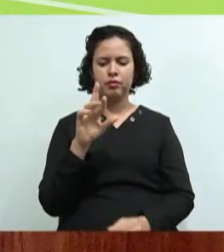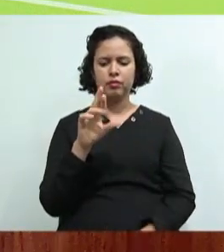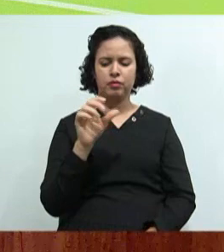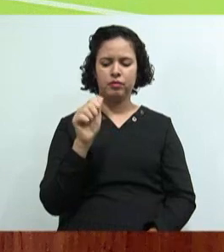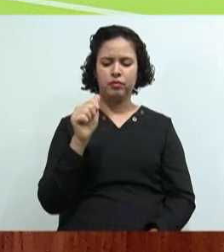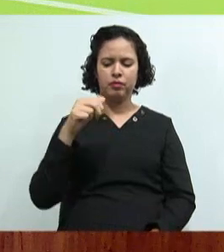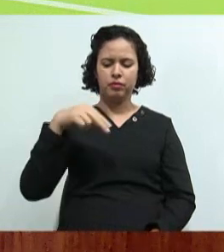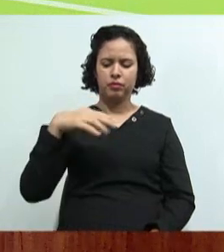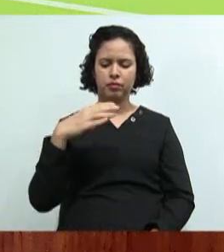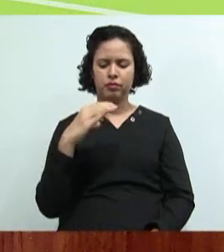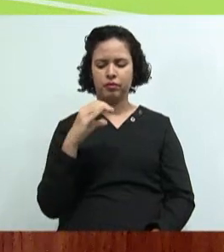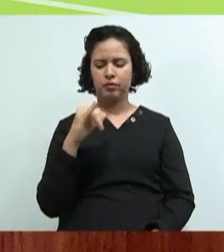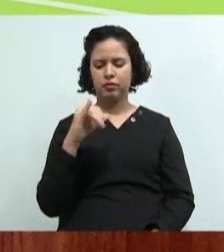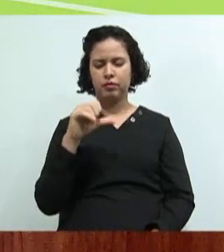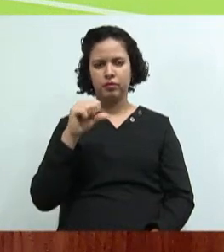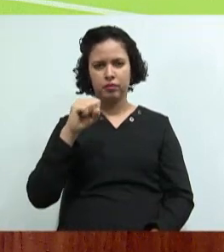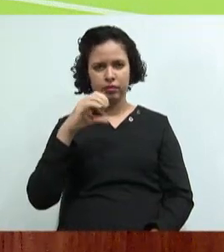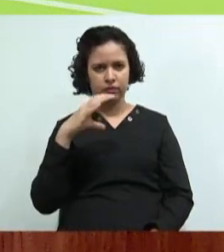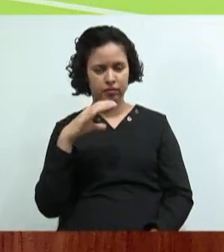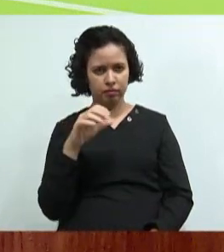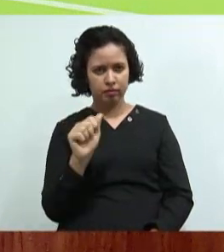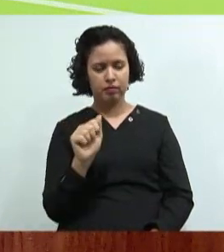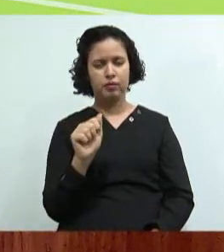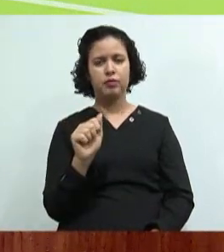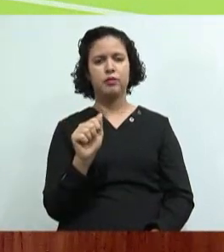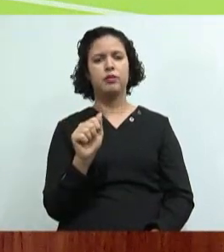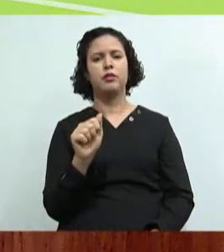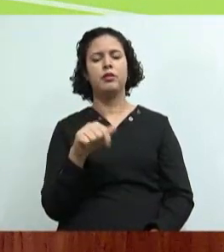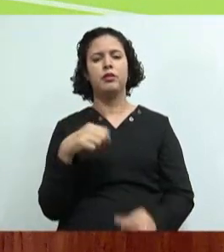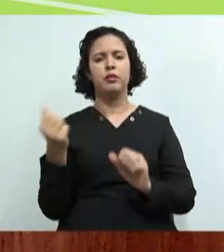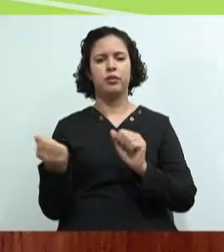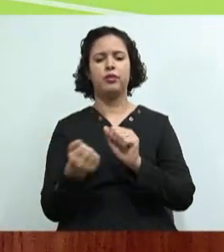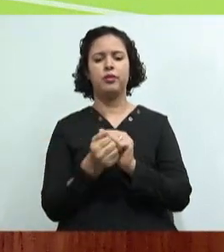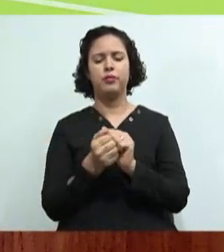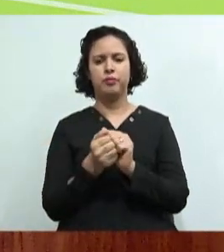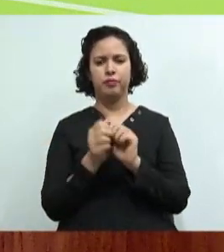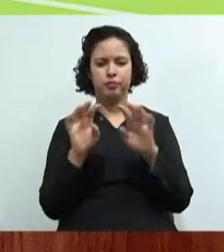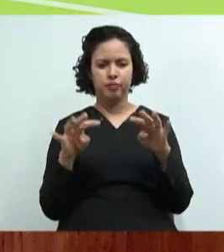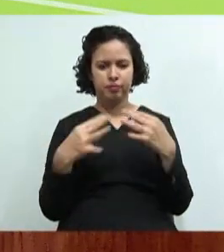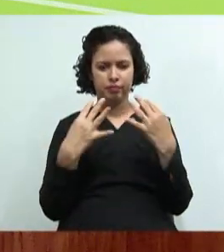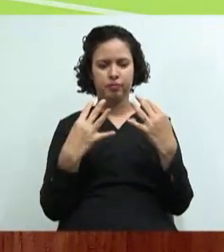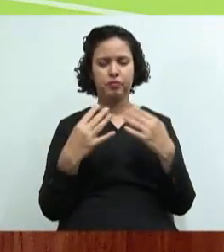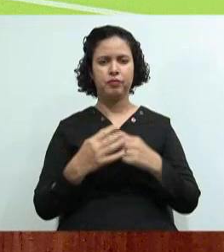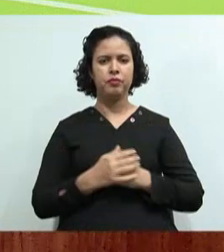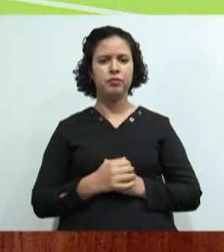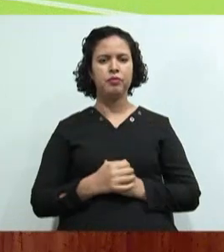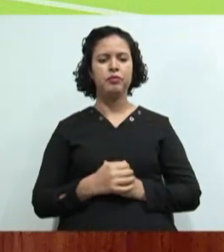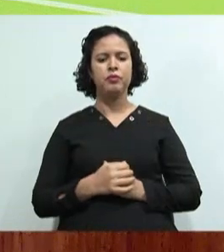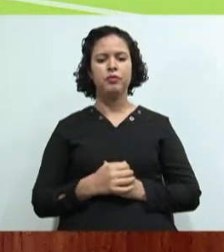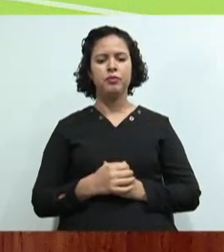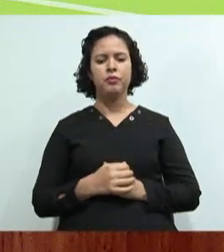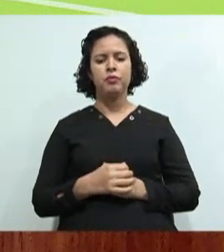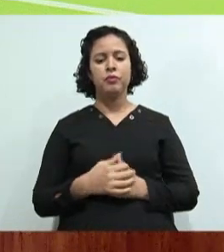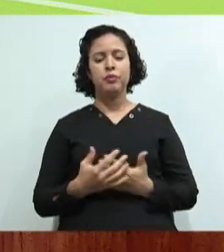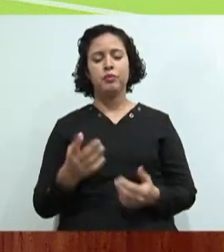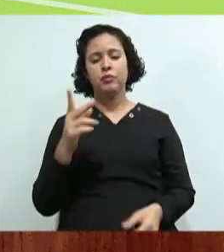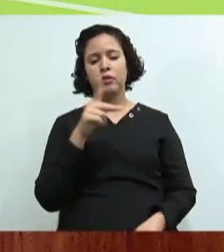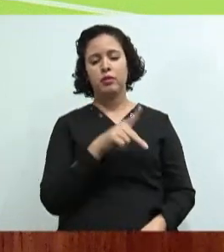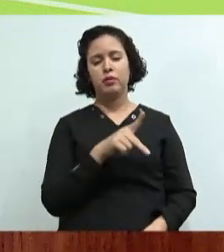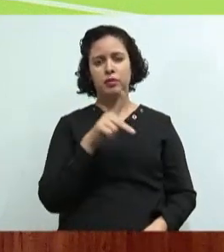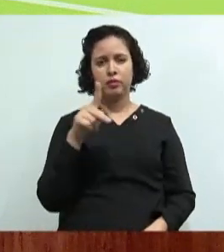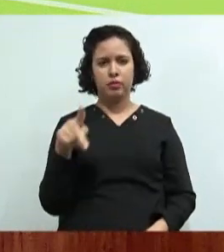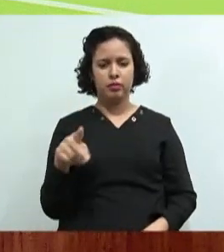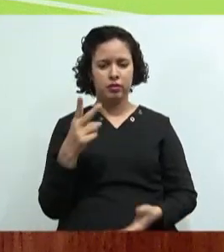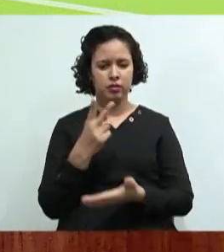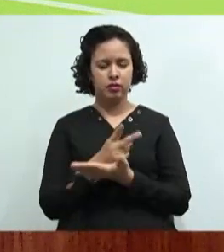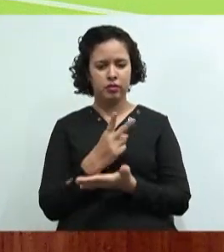Benta, participando também aqui, efetivamente, da nossa videoaula. E em relação ao que o professor falou, ele está sendo sempre, em todas as